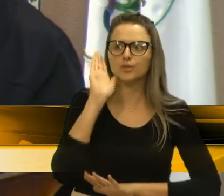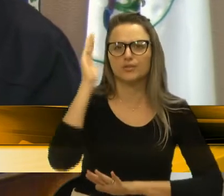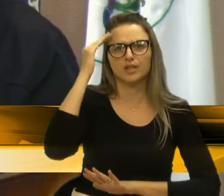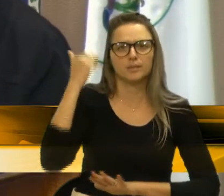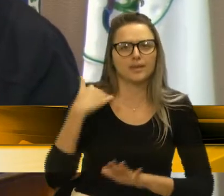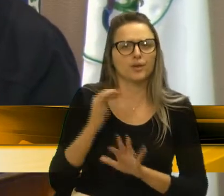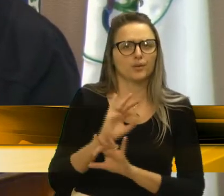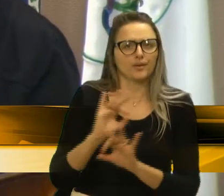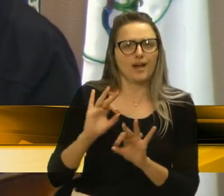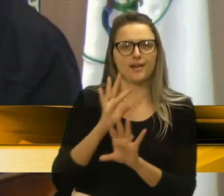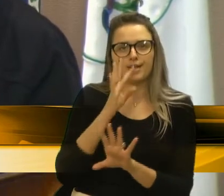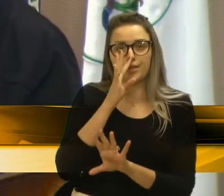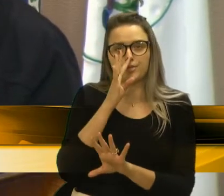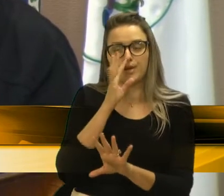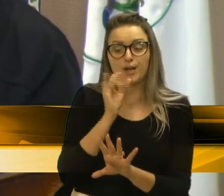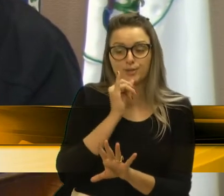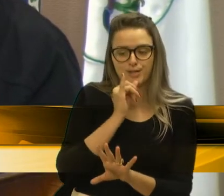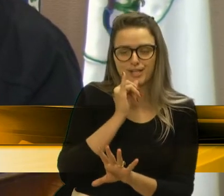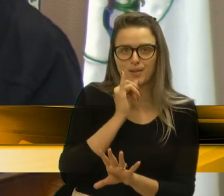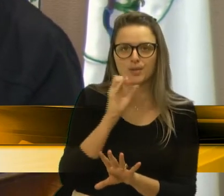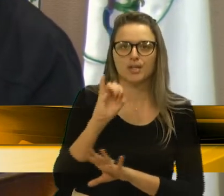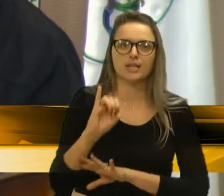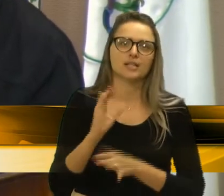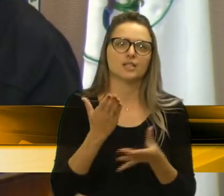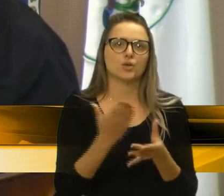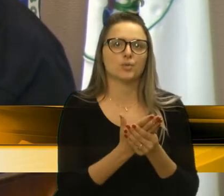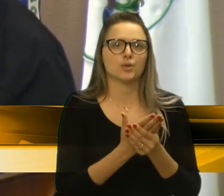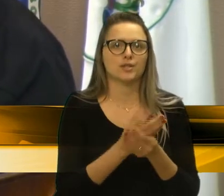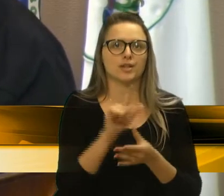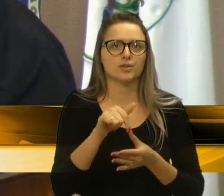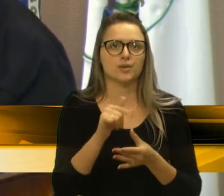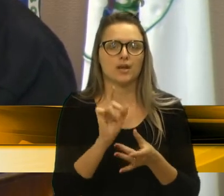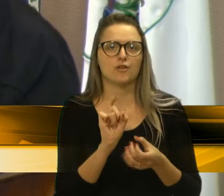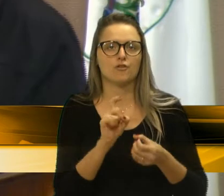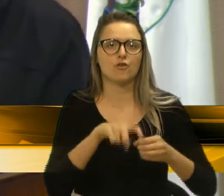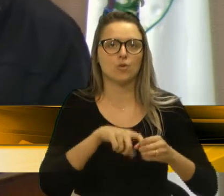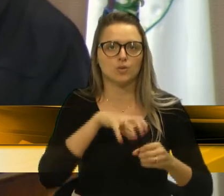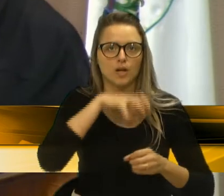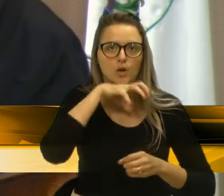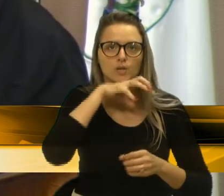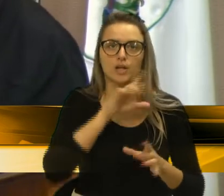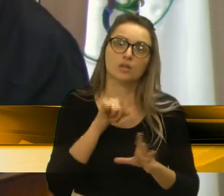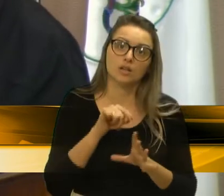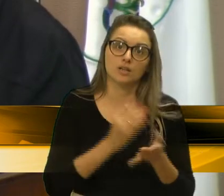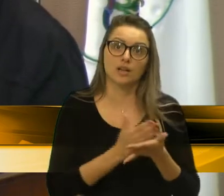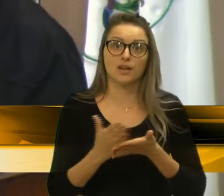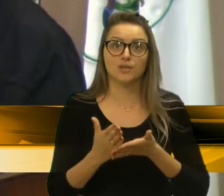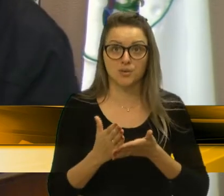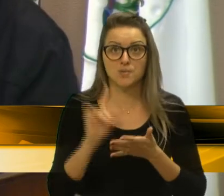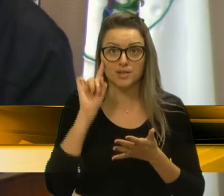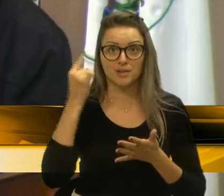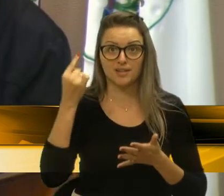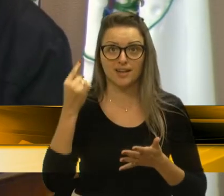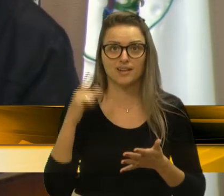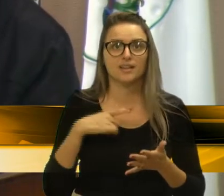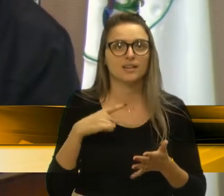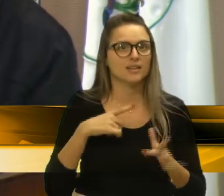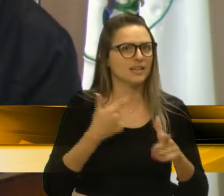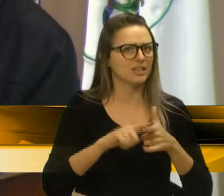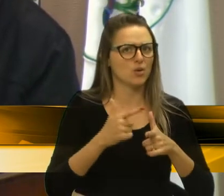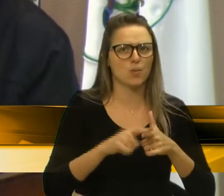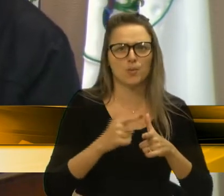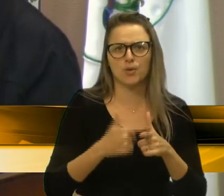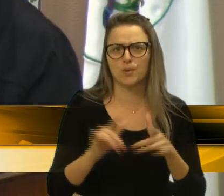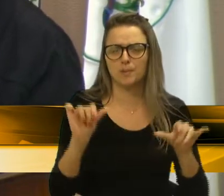surpreendido se a sentença final fosse uma ação de reintegração de posse, que era originariamente. Ia criar um problema grandioso